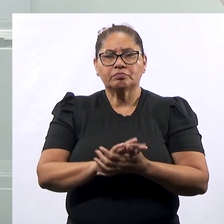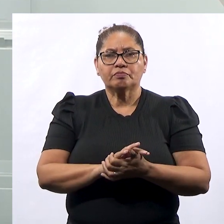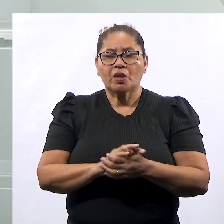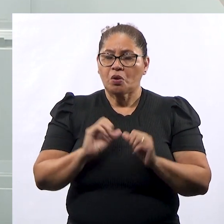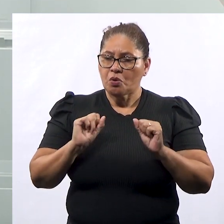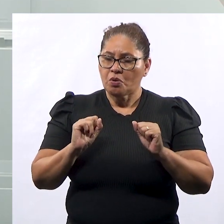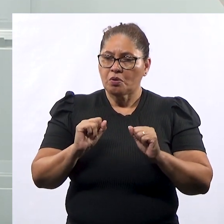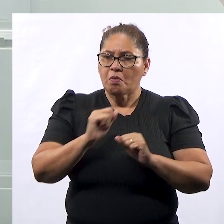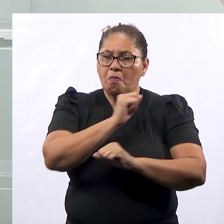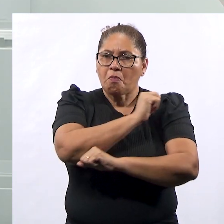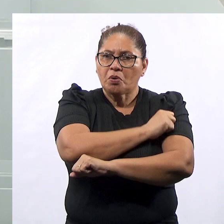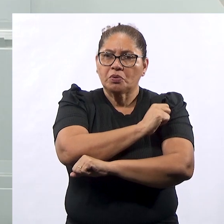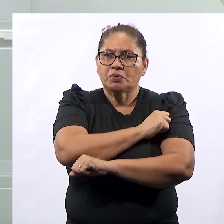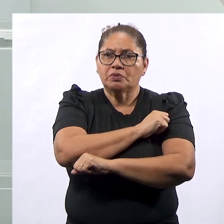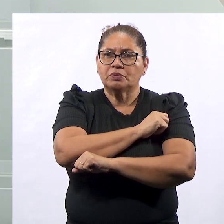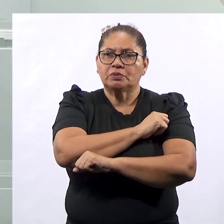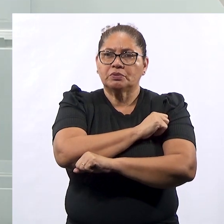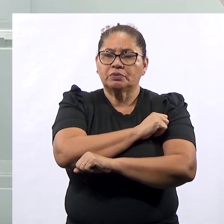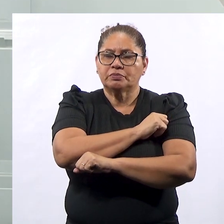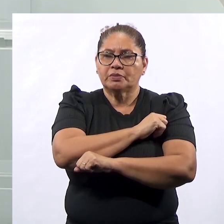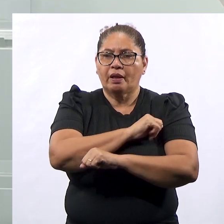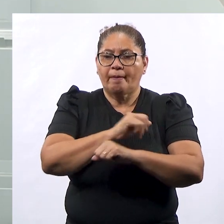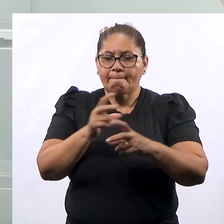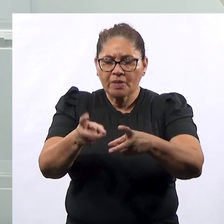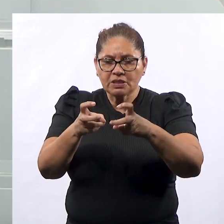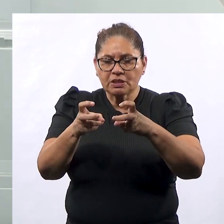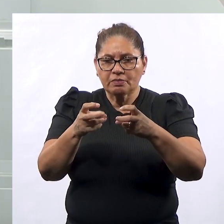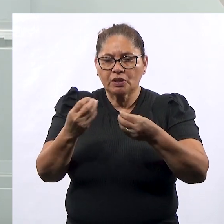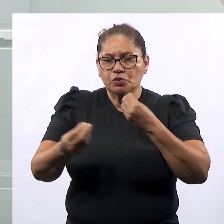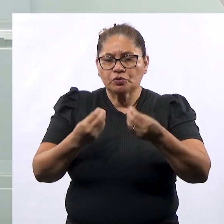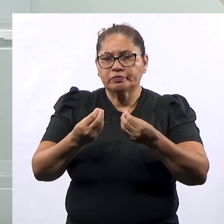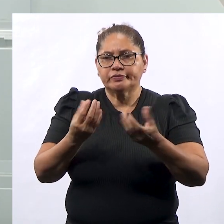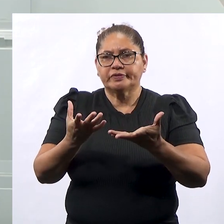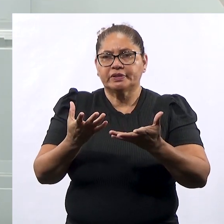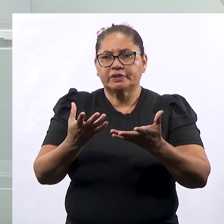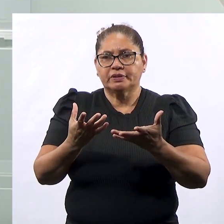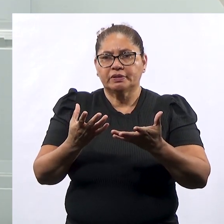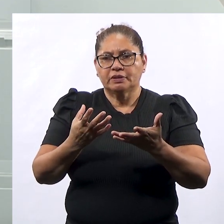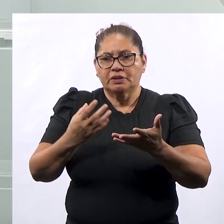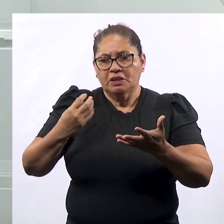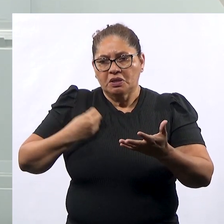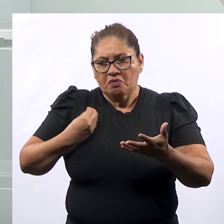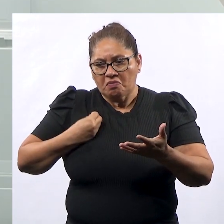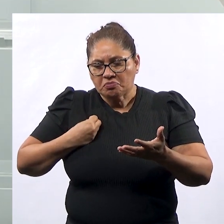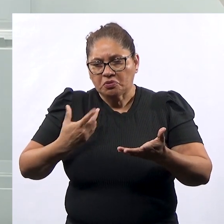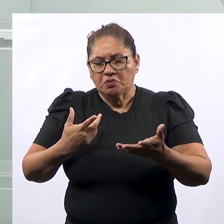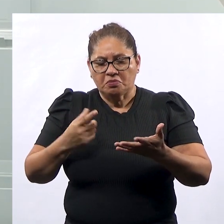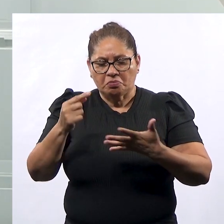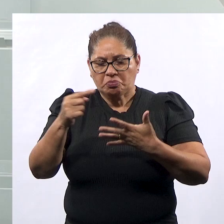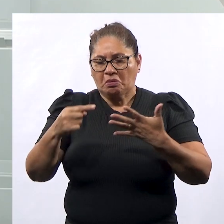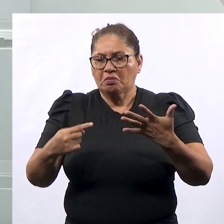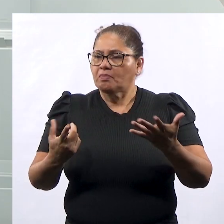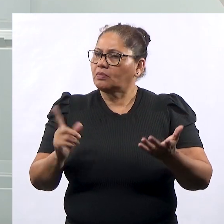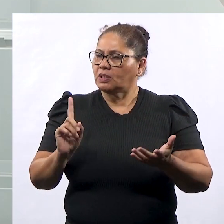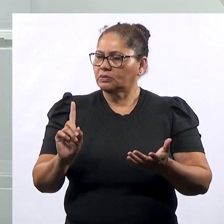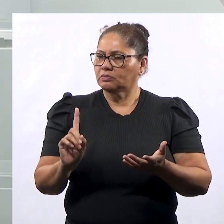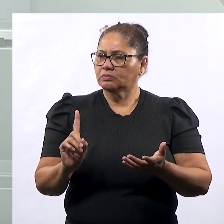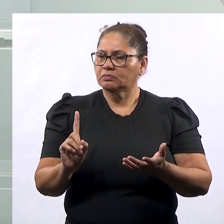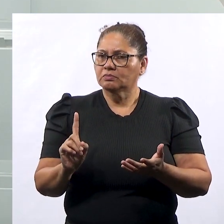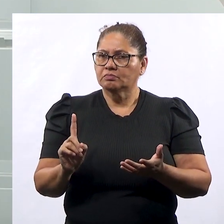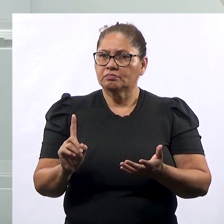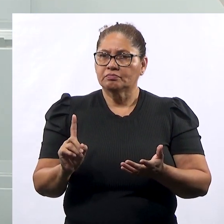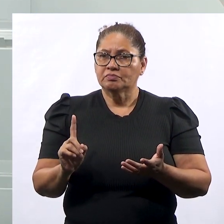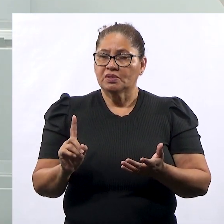aluno possa passar a fazer essa abstração. Aí vai depender, existem várias estratégias